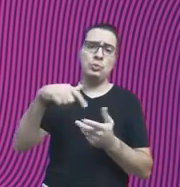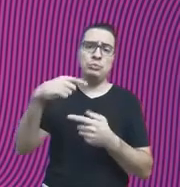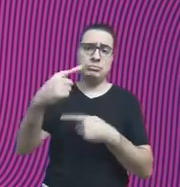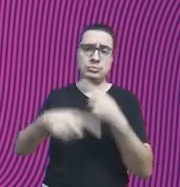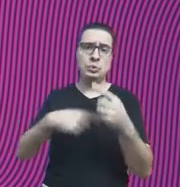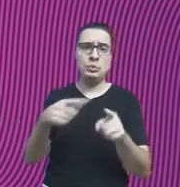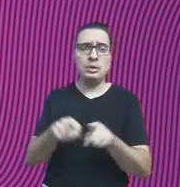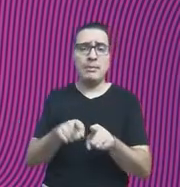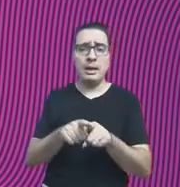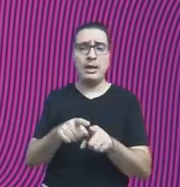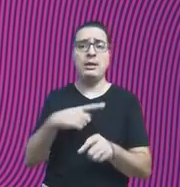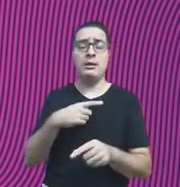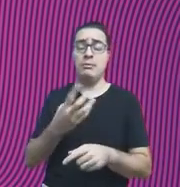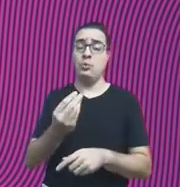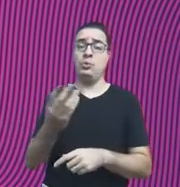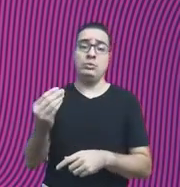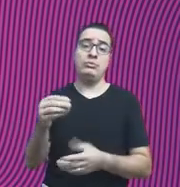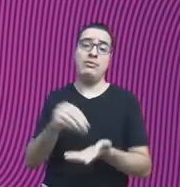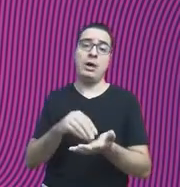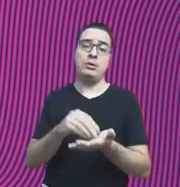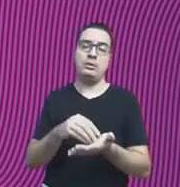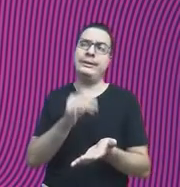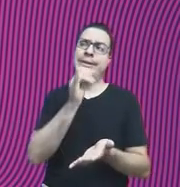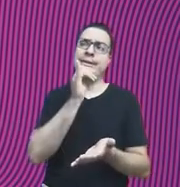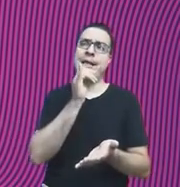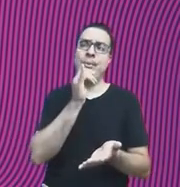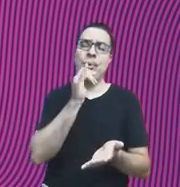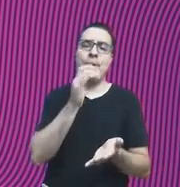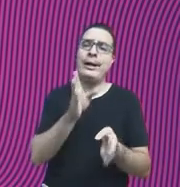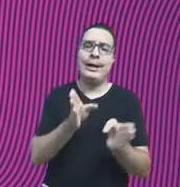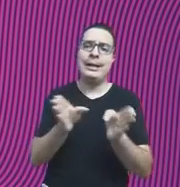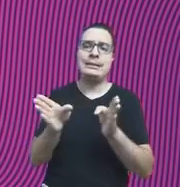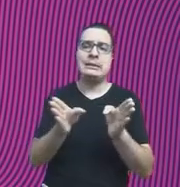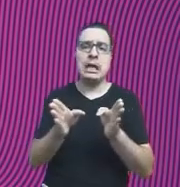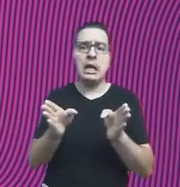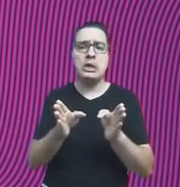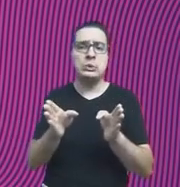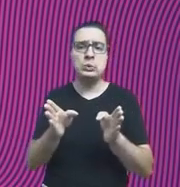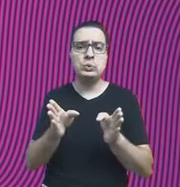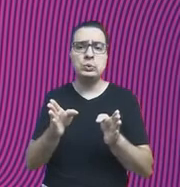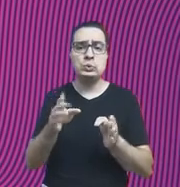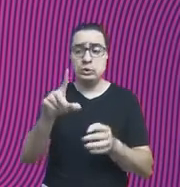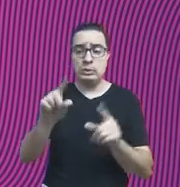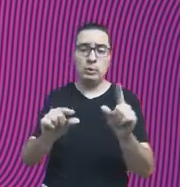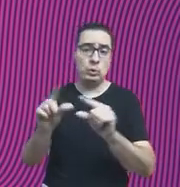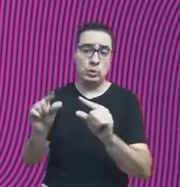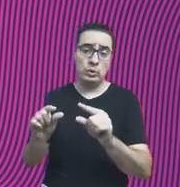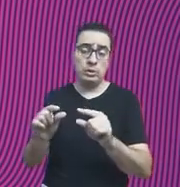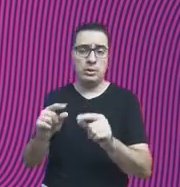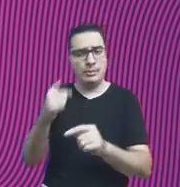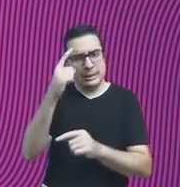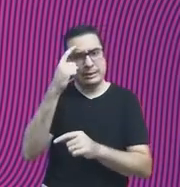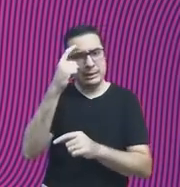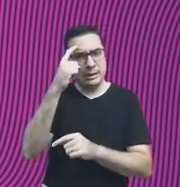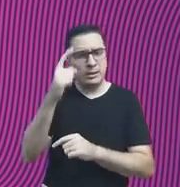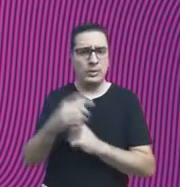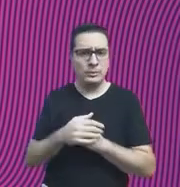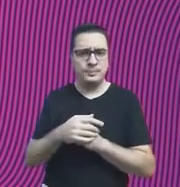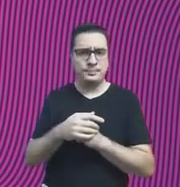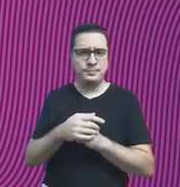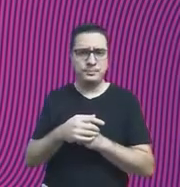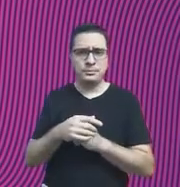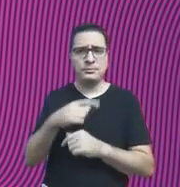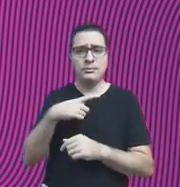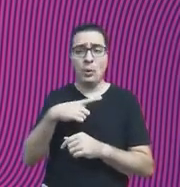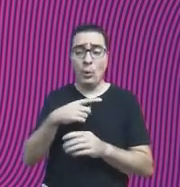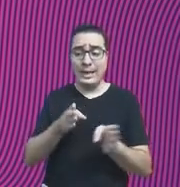muito alta. Quer dizer, o acesso diminuiu. Presta atenção nisso. Na área pública, o acesso